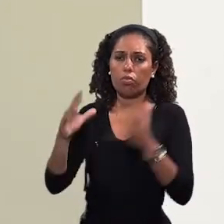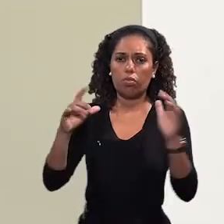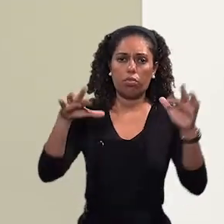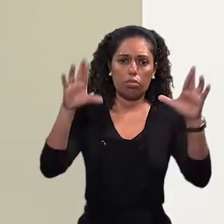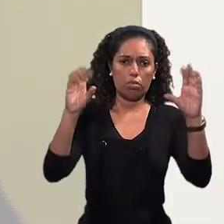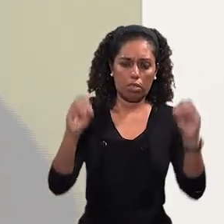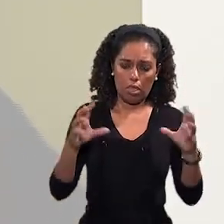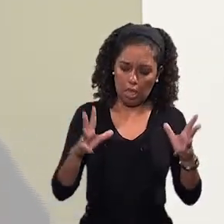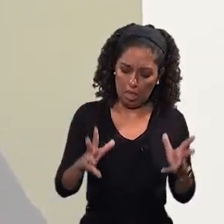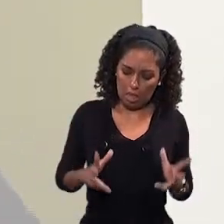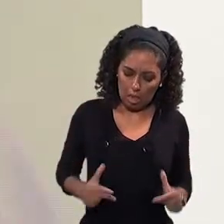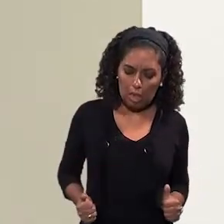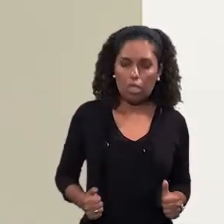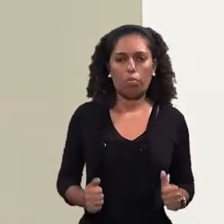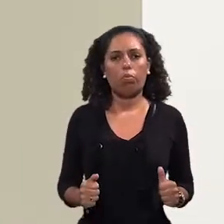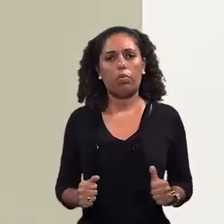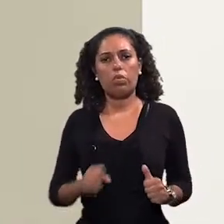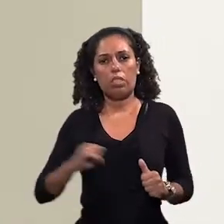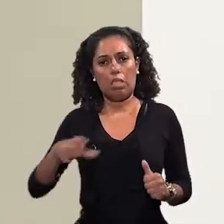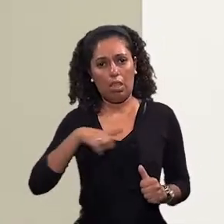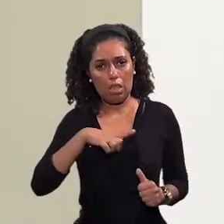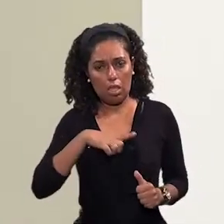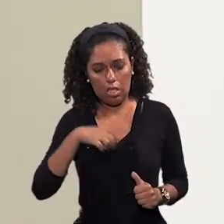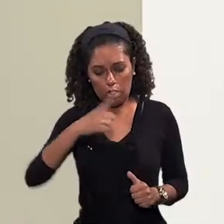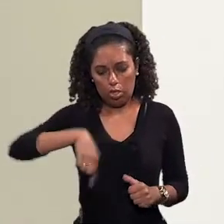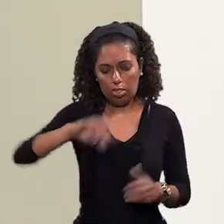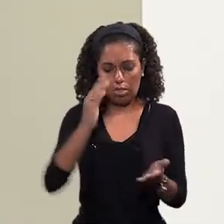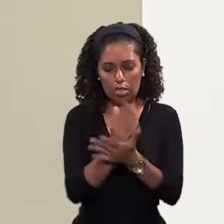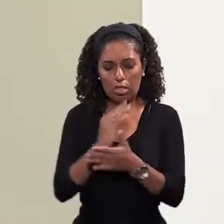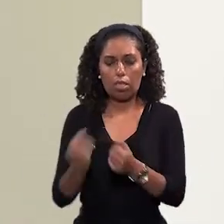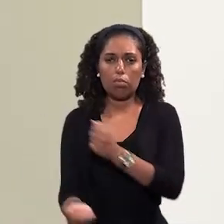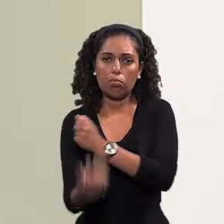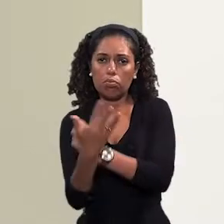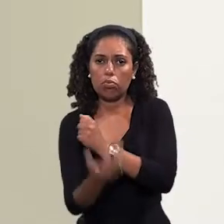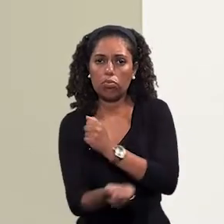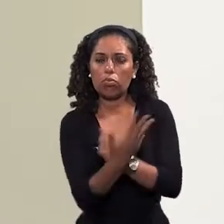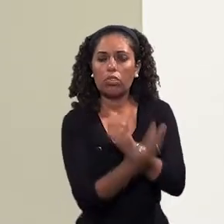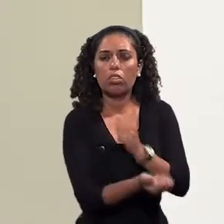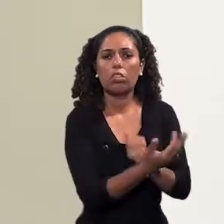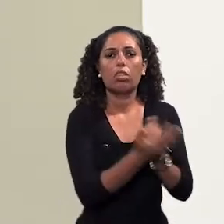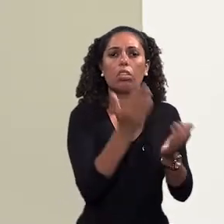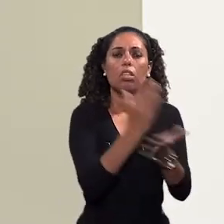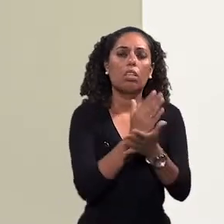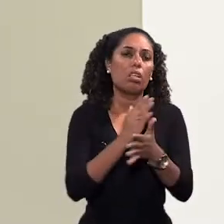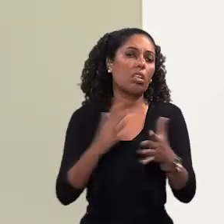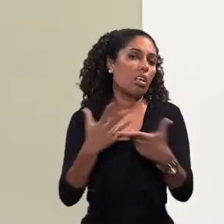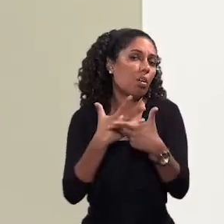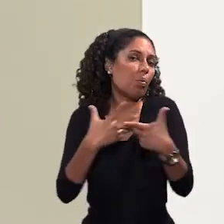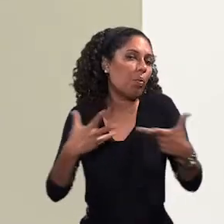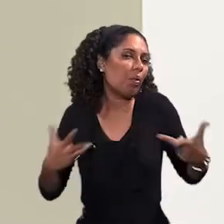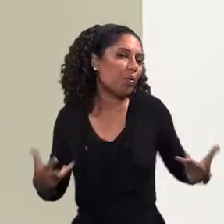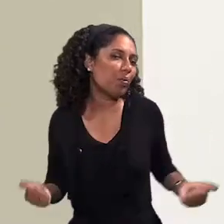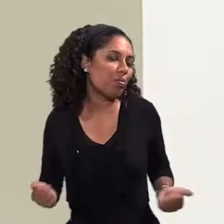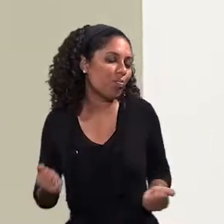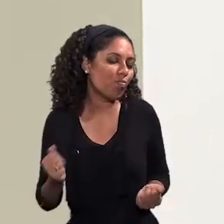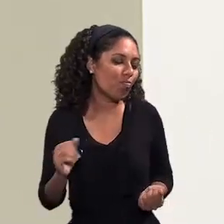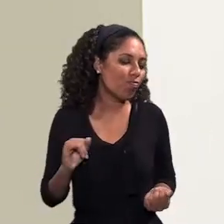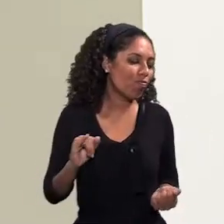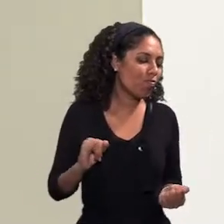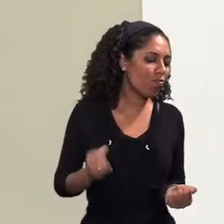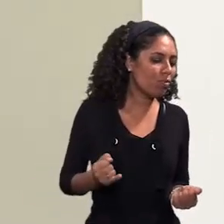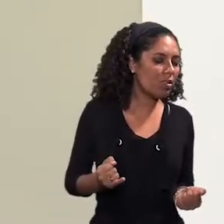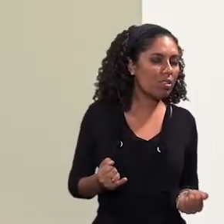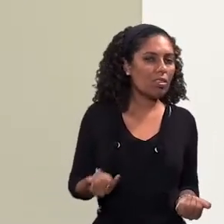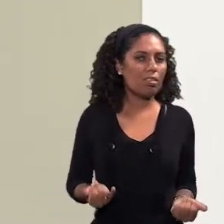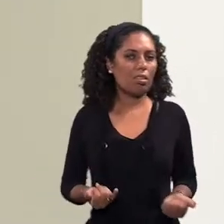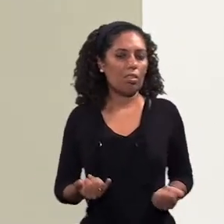carece bastante. Porque quando você tem transparência, a gente coíbe a corrupção, a gente coíbe qualquer jeitinho realizado